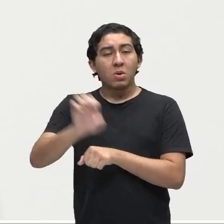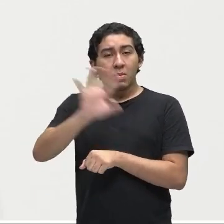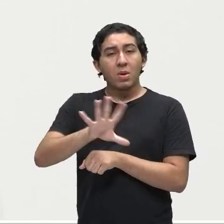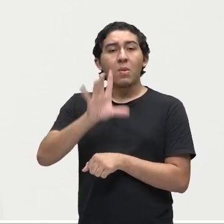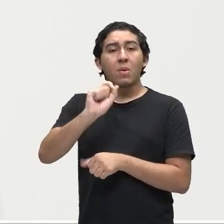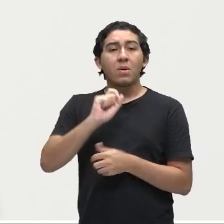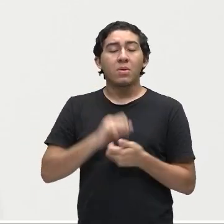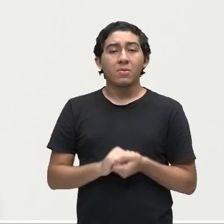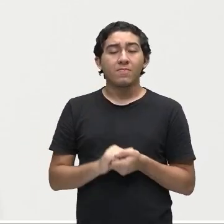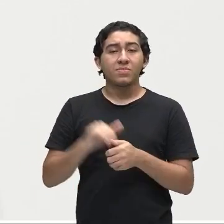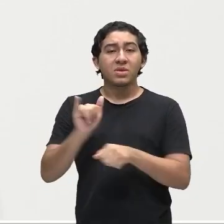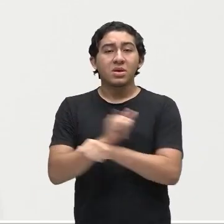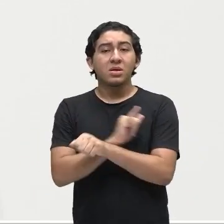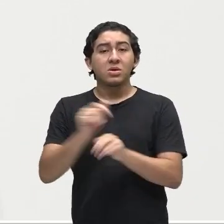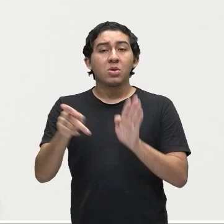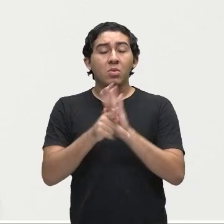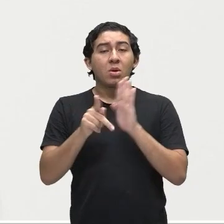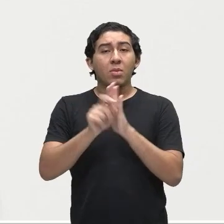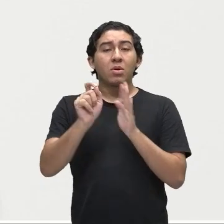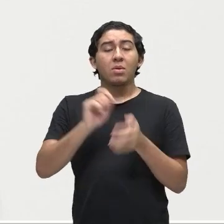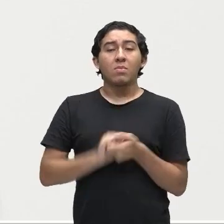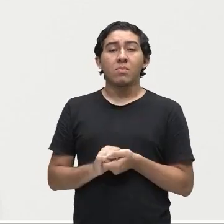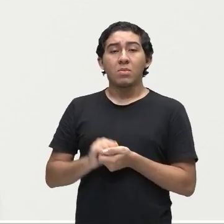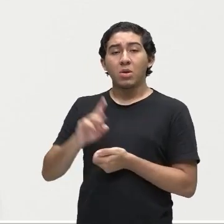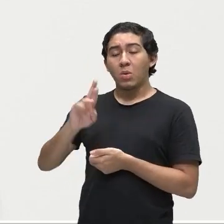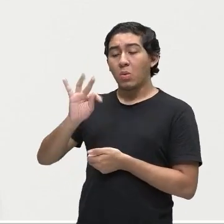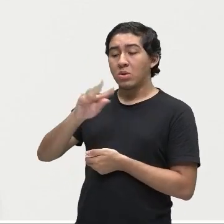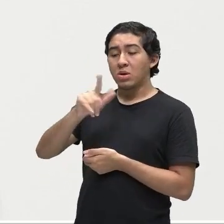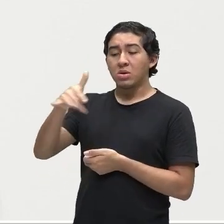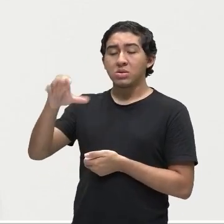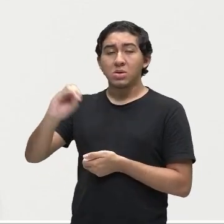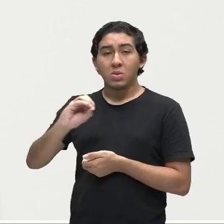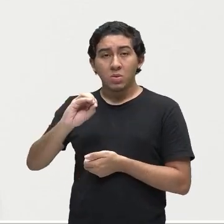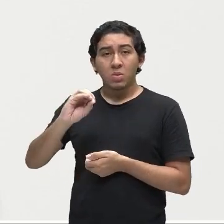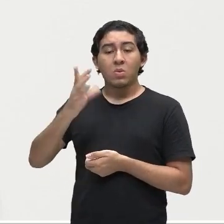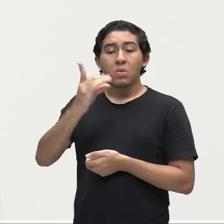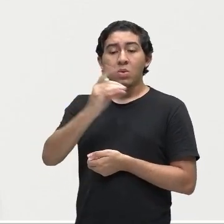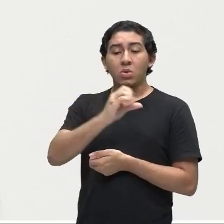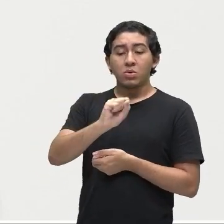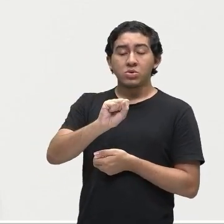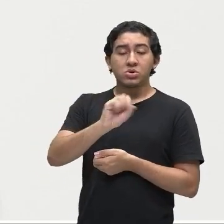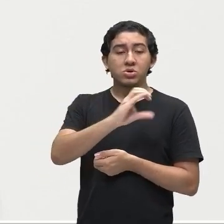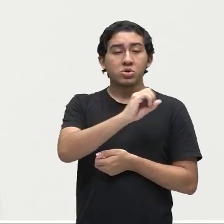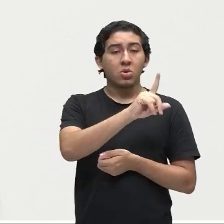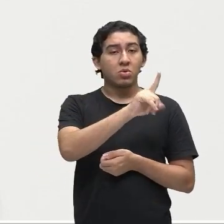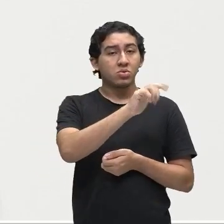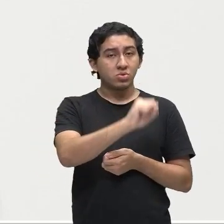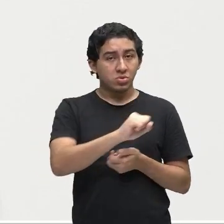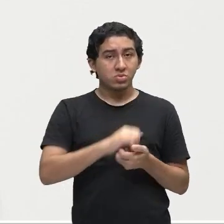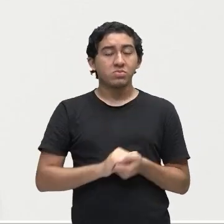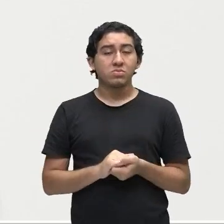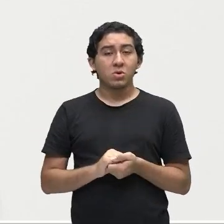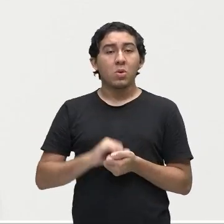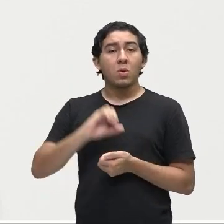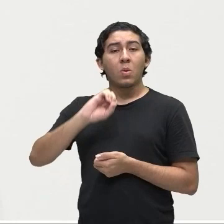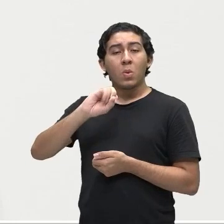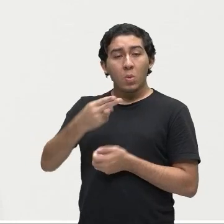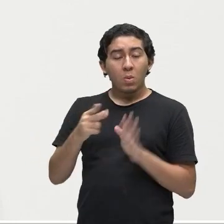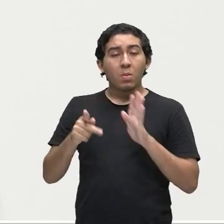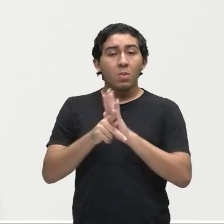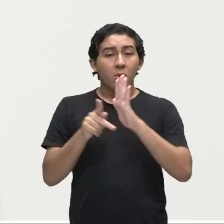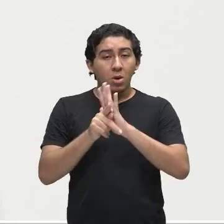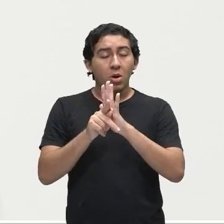a técnica da rotação dos solos, ó. Rotação dos solos cultivados, ou o